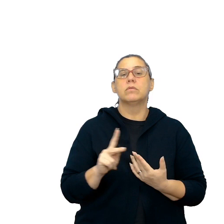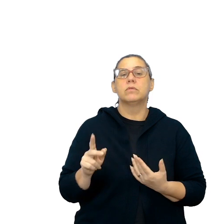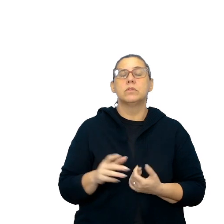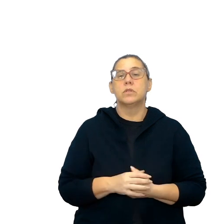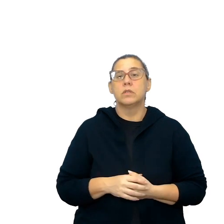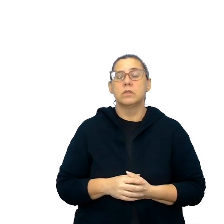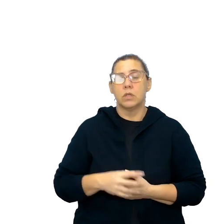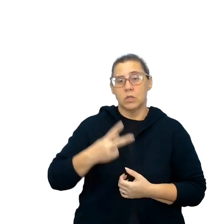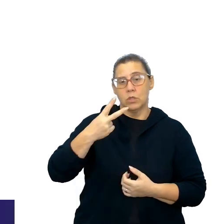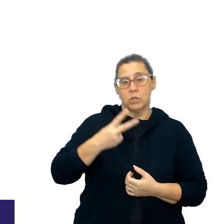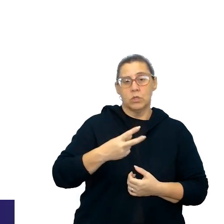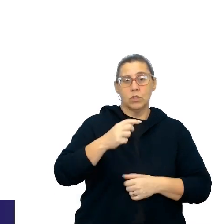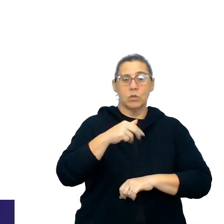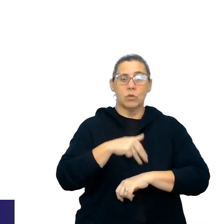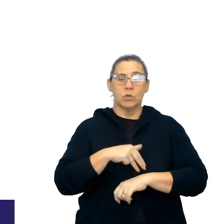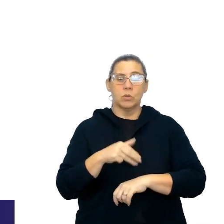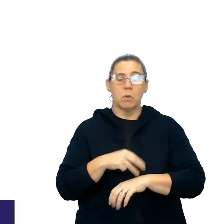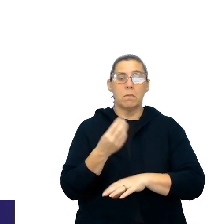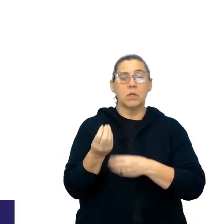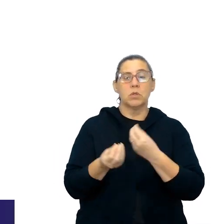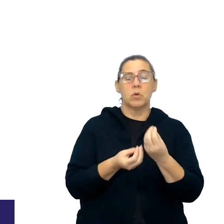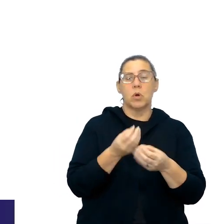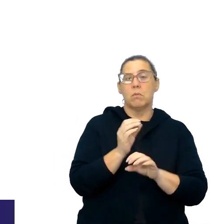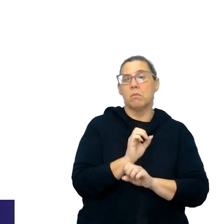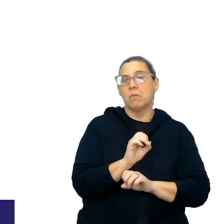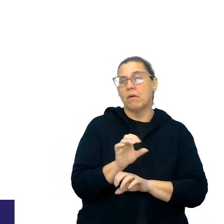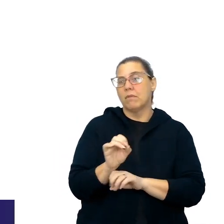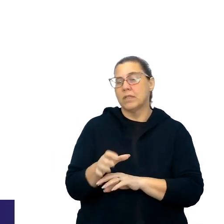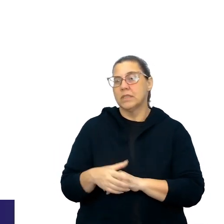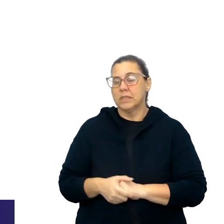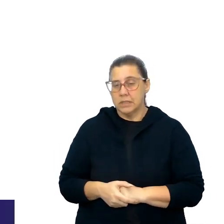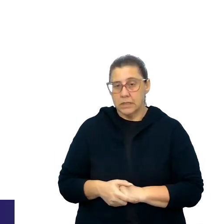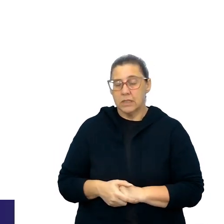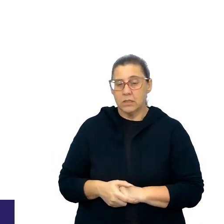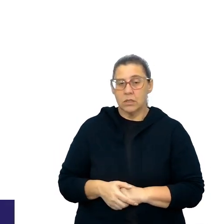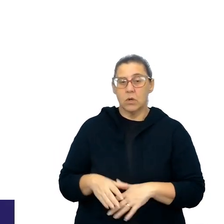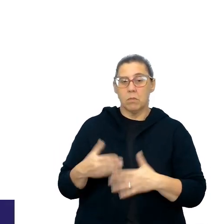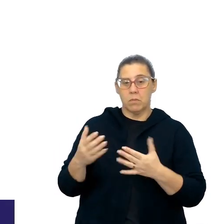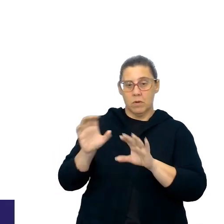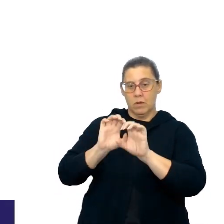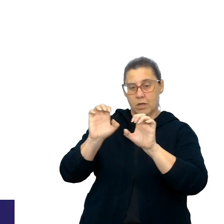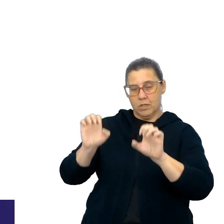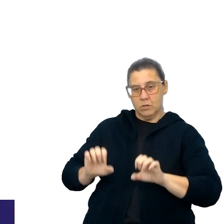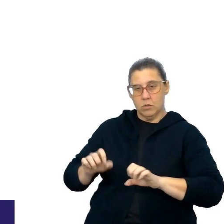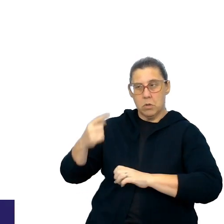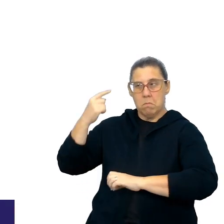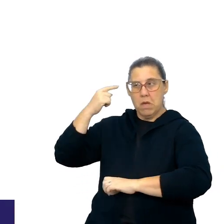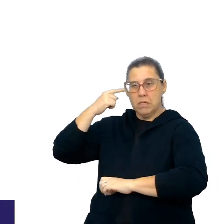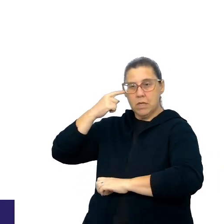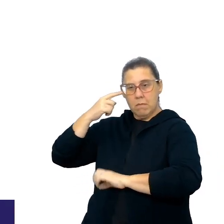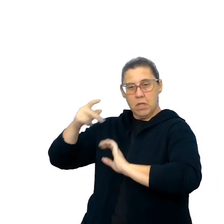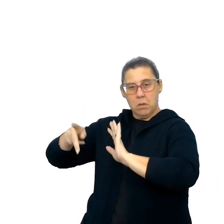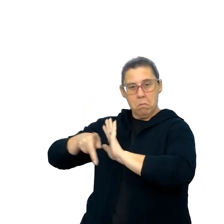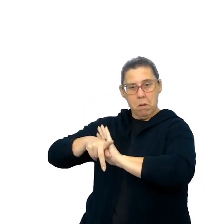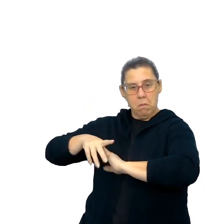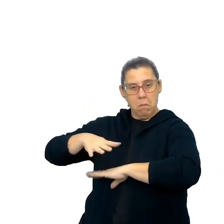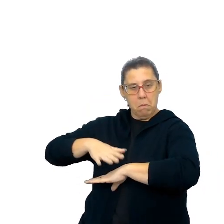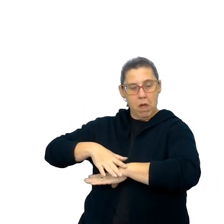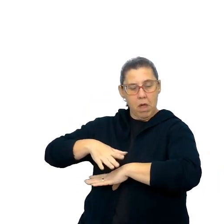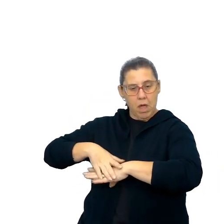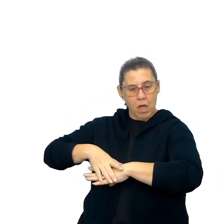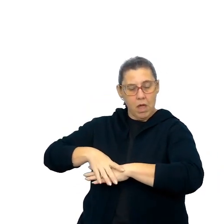Nosso segundo momento, como que a gente vai trabalhar com ele, né? Nós vamos trabalhar um pouquinho com a estrutura do raciocínio lógico-matemático. Nesse segundo momento